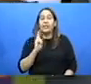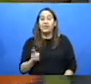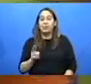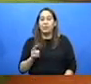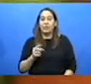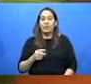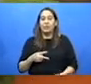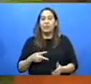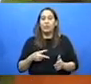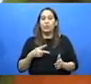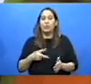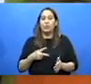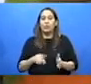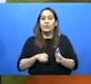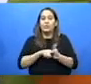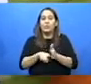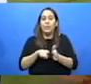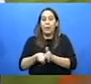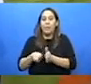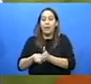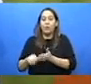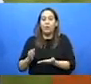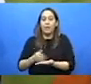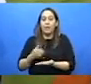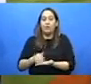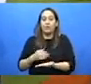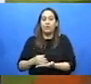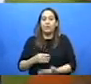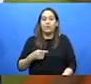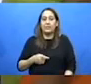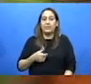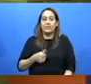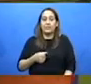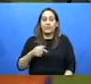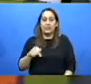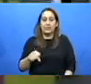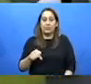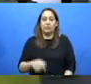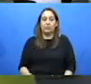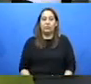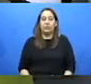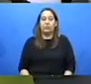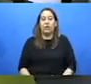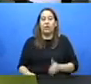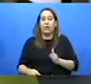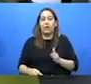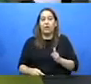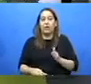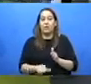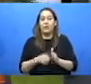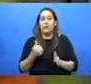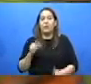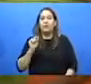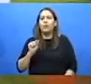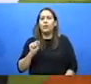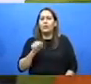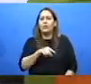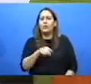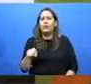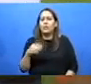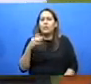2 perguntinhas lá na página 167. Primeiro, o que você